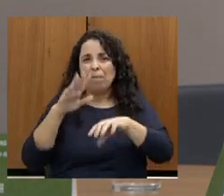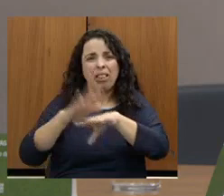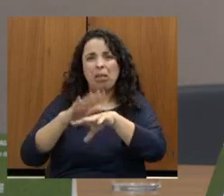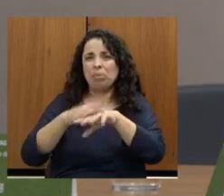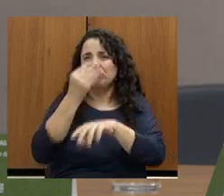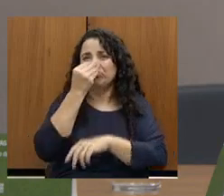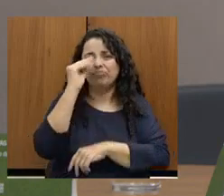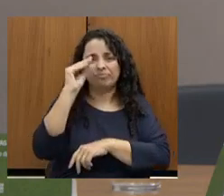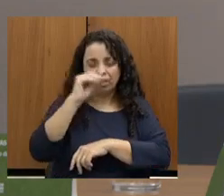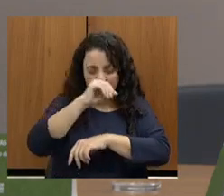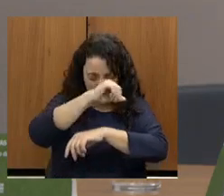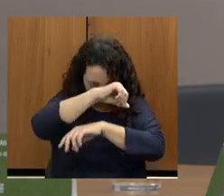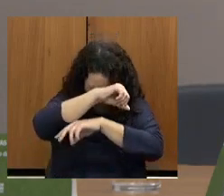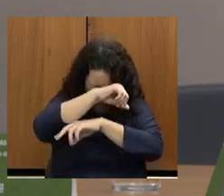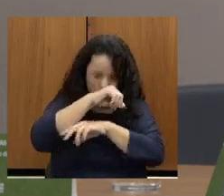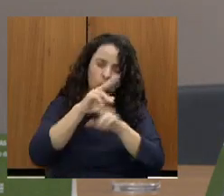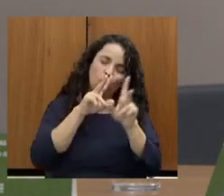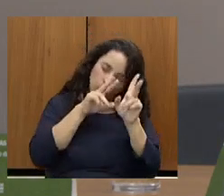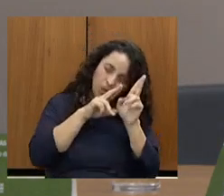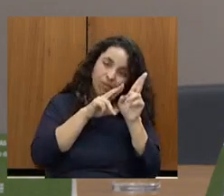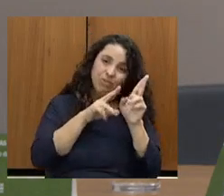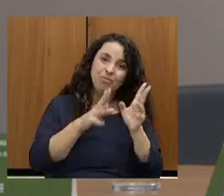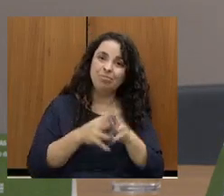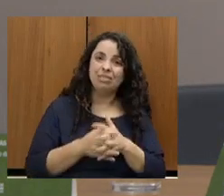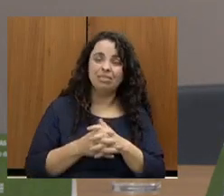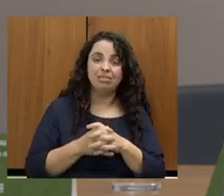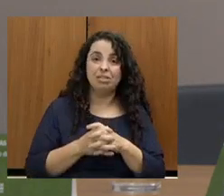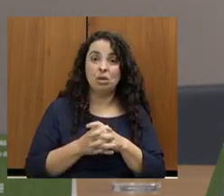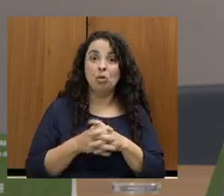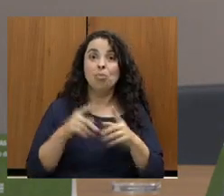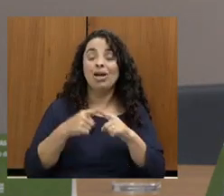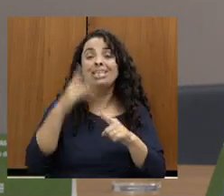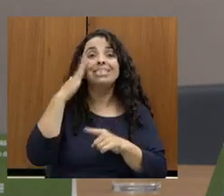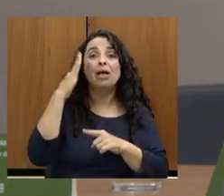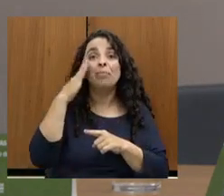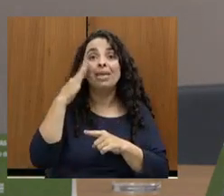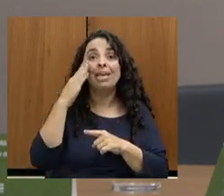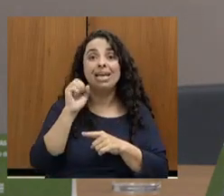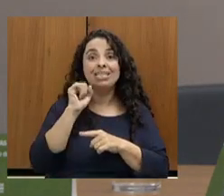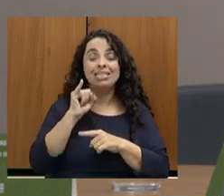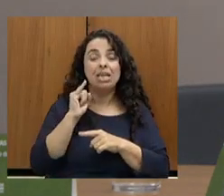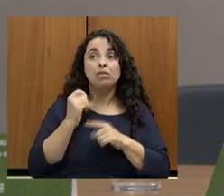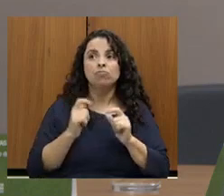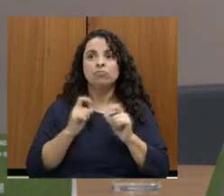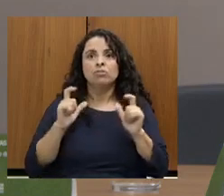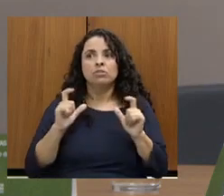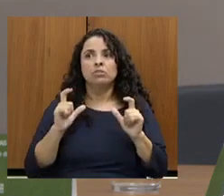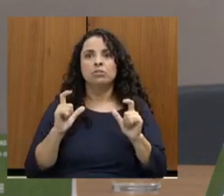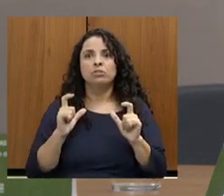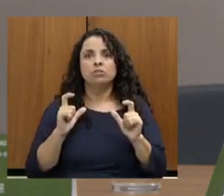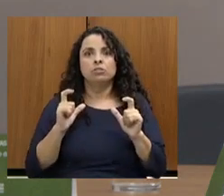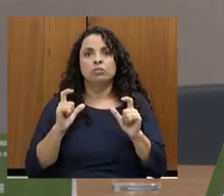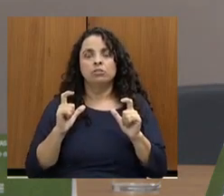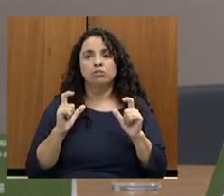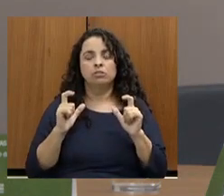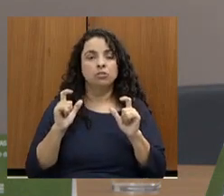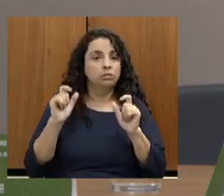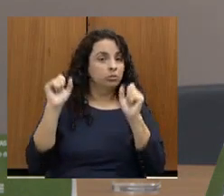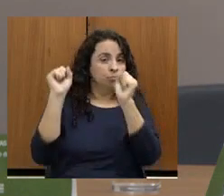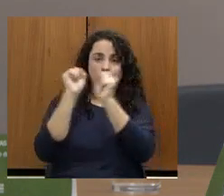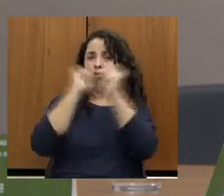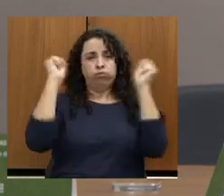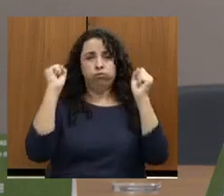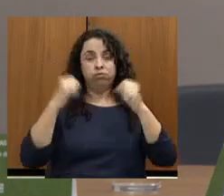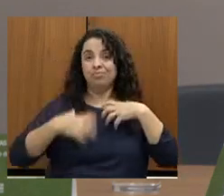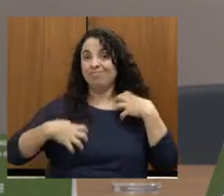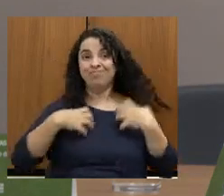me atrapalhar no meu trabalho. O Davi não queria que eu fosse chamada, incomodada no meu trabalho, porque esse ano